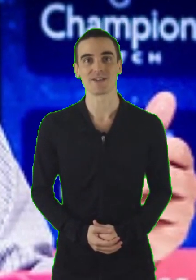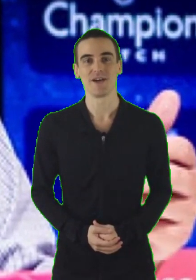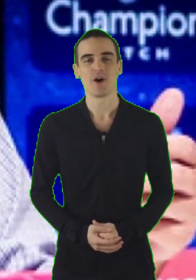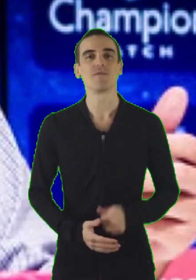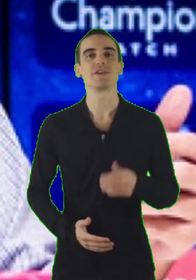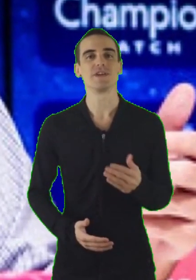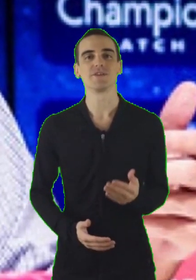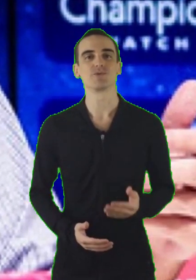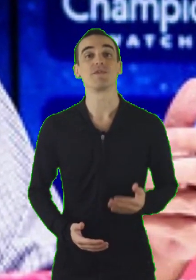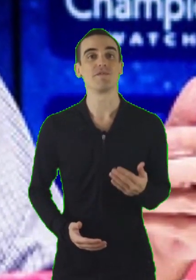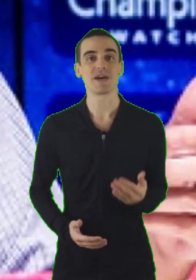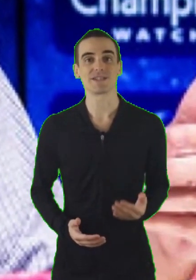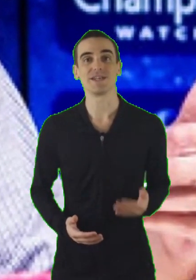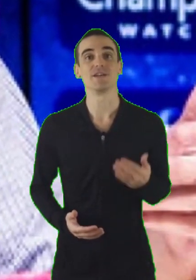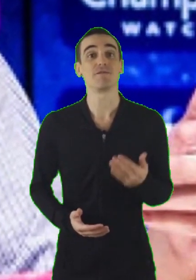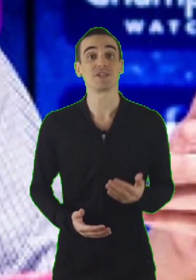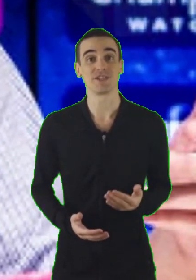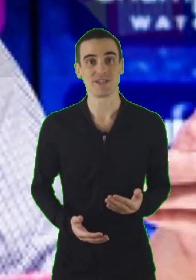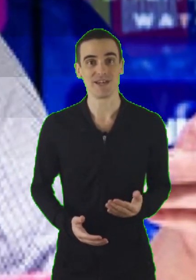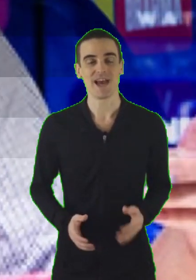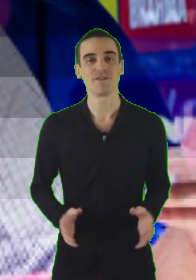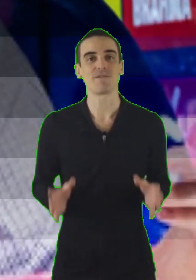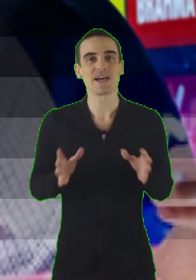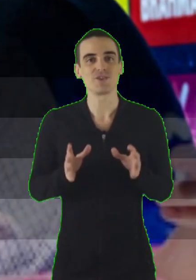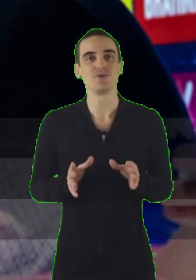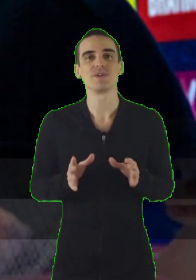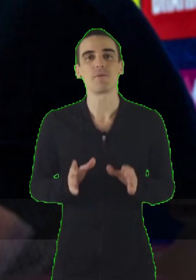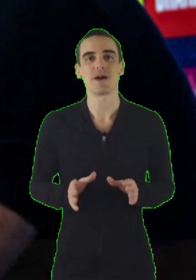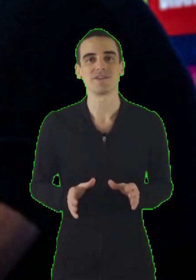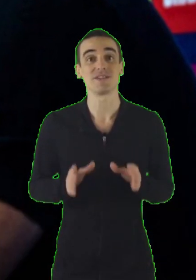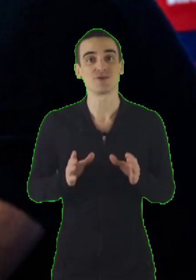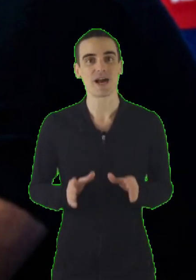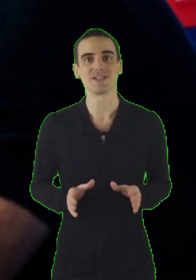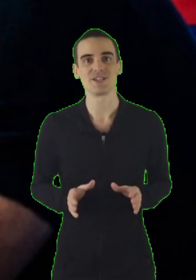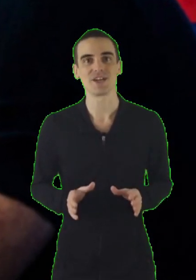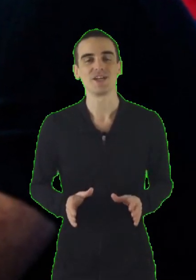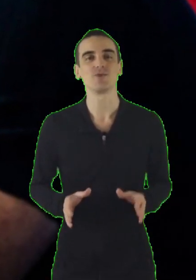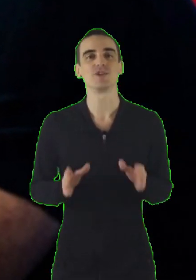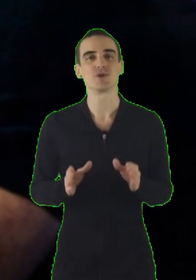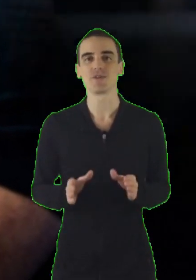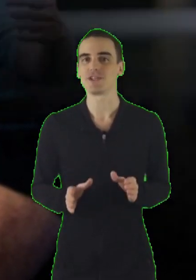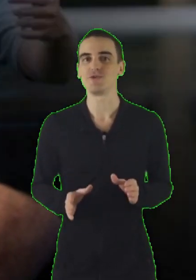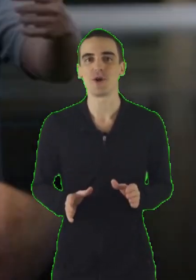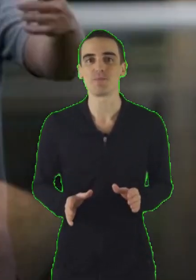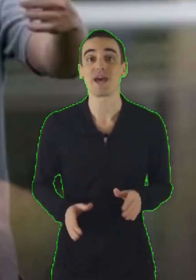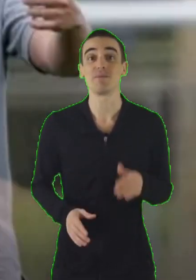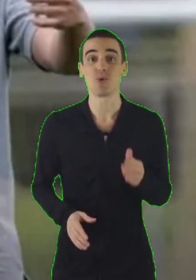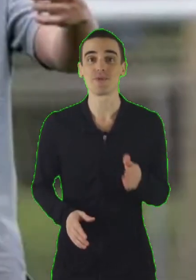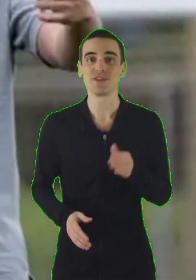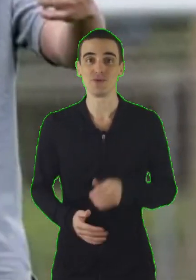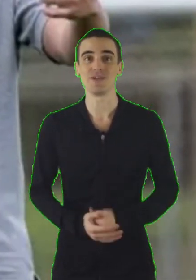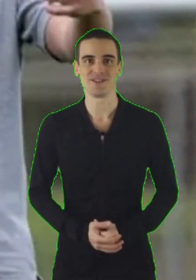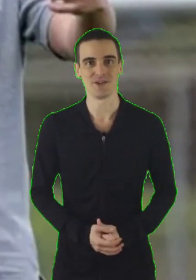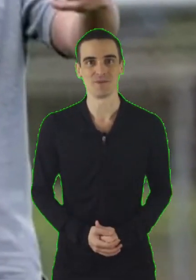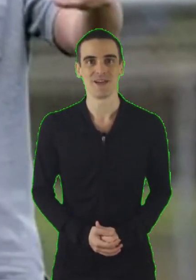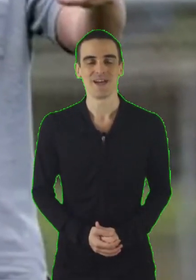bons negócios a fim de oxigenar o elenco para a próxima temporada. A diretoria celeste analisa todo o cenário para tentar compor da melhor forma em busca de